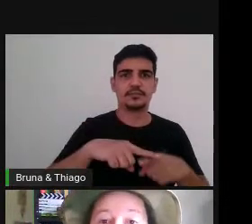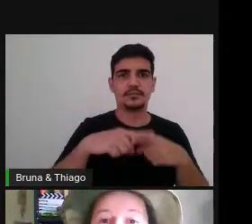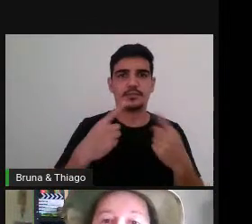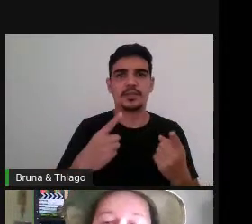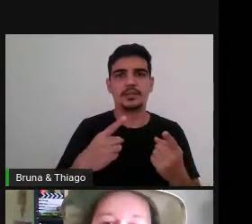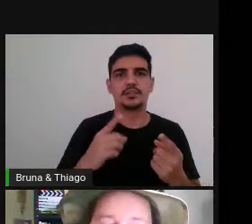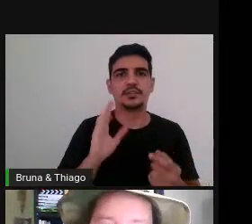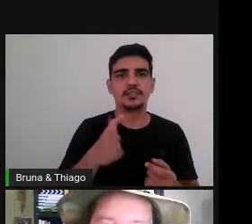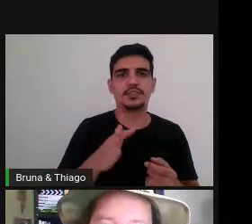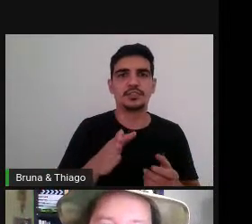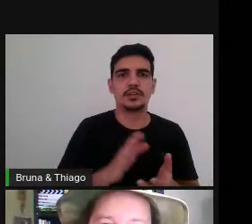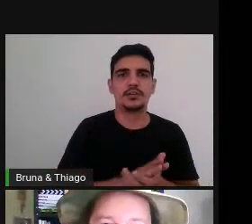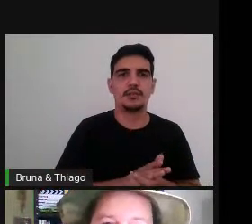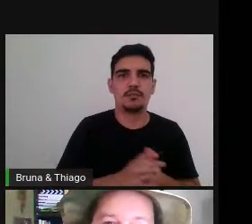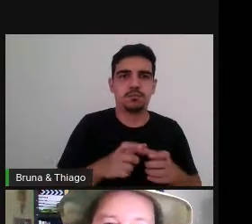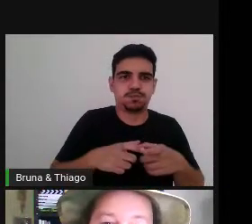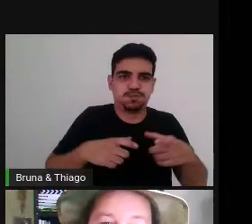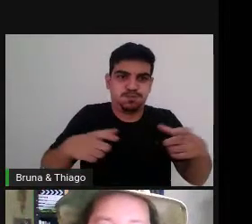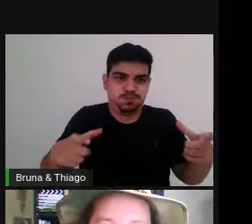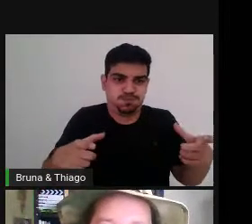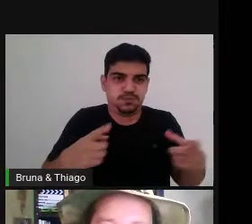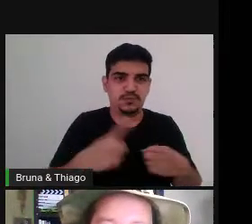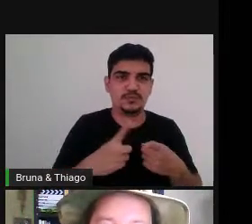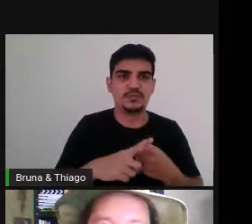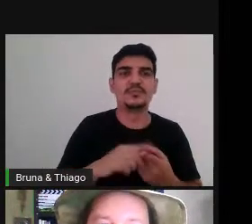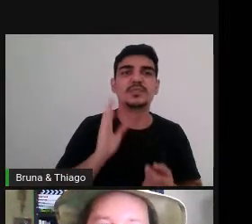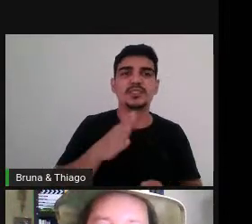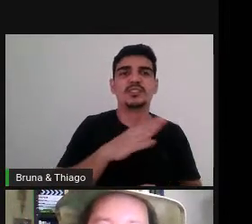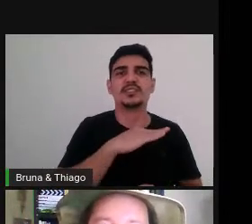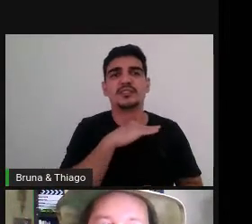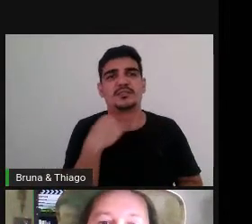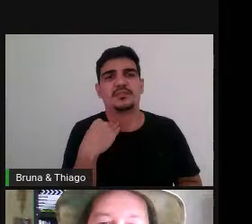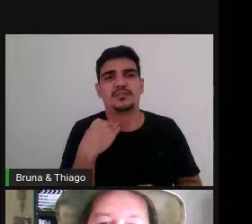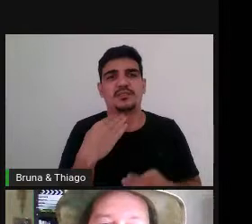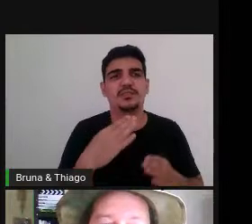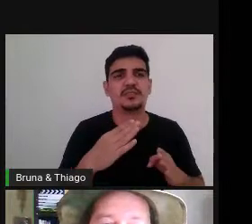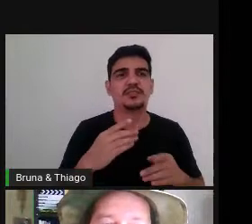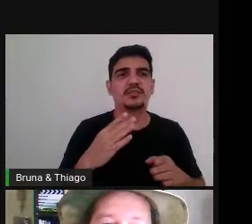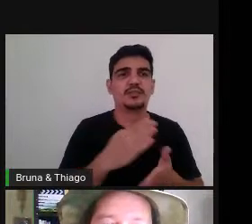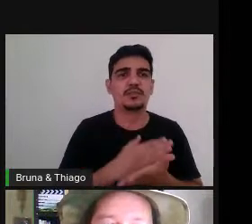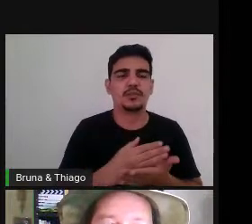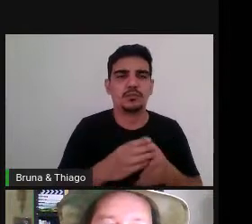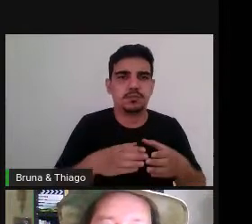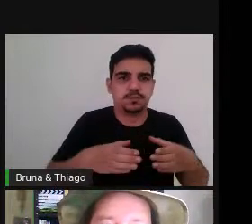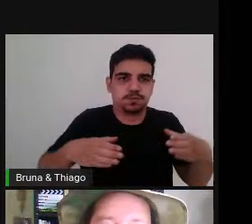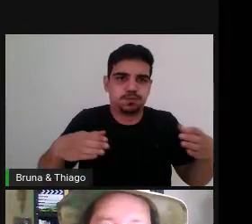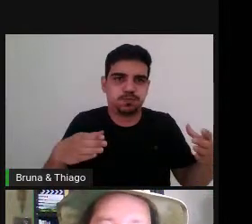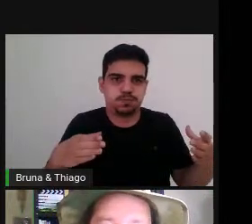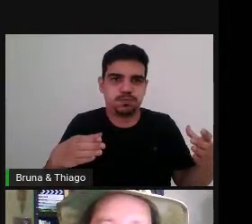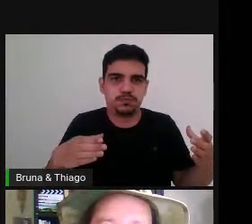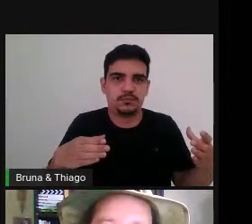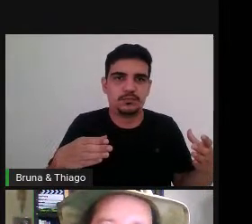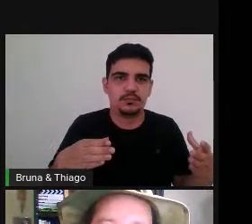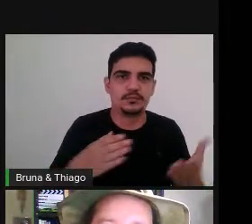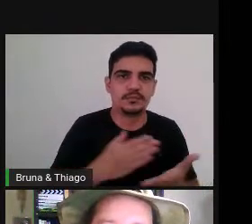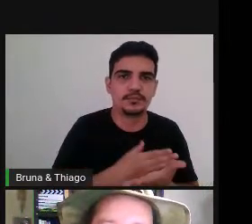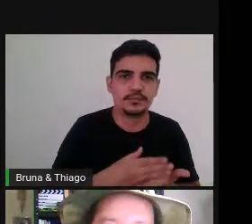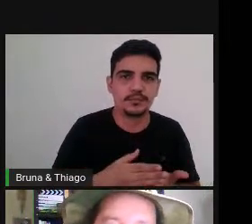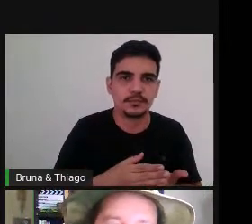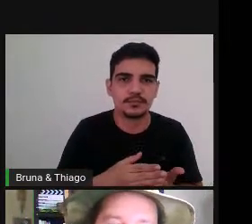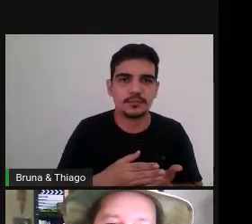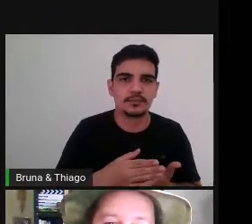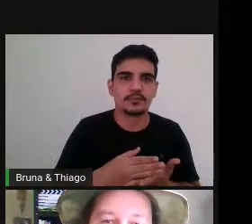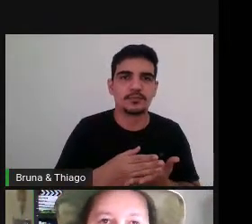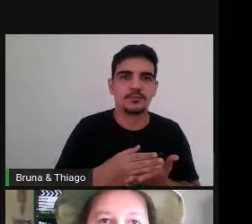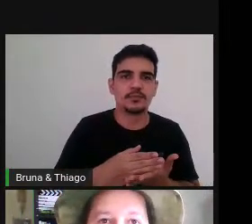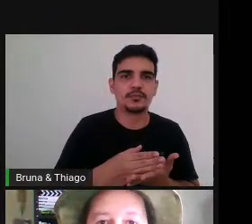porque ela está em decomposição. Aqui ela na beira da BR, da 364. Compare com o tamanho do chinelo do menino, né? Se você